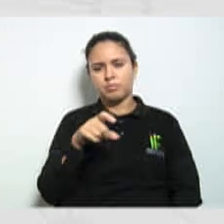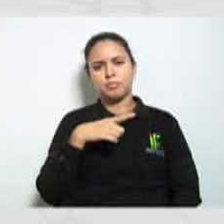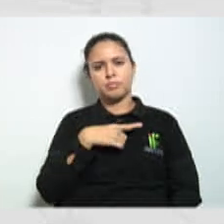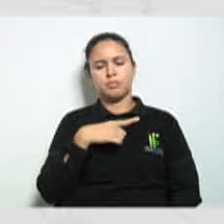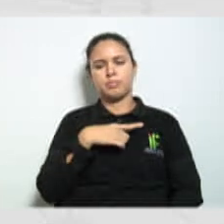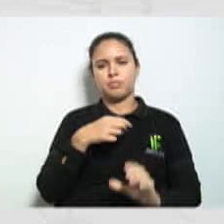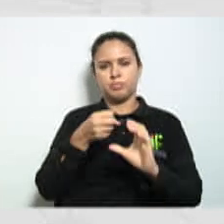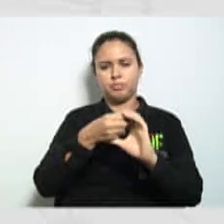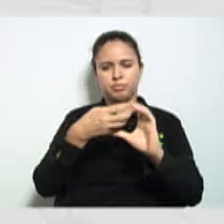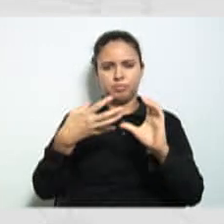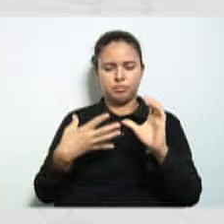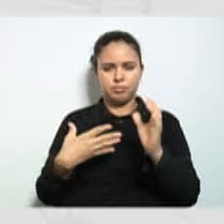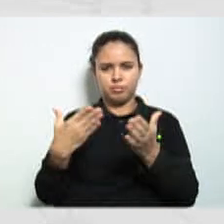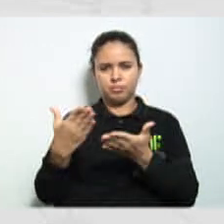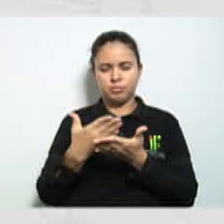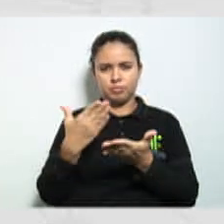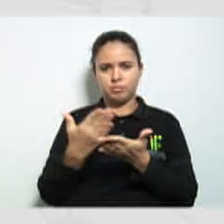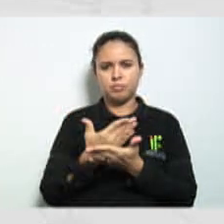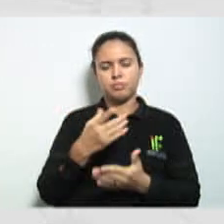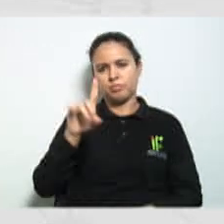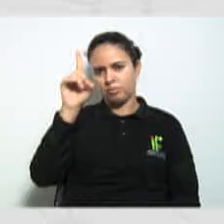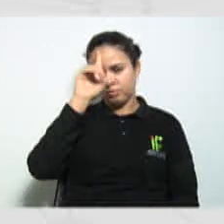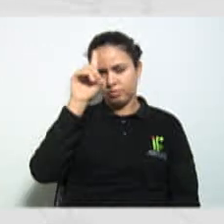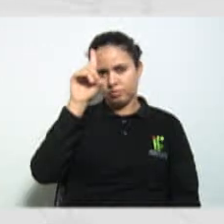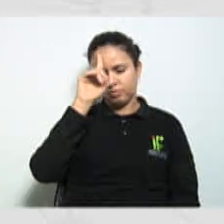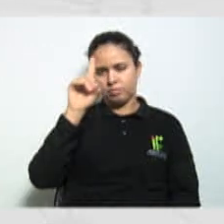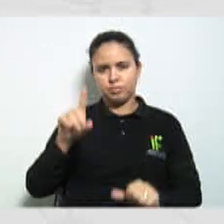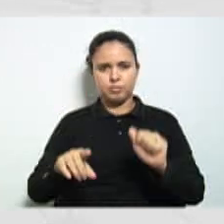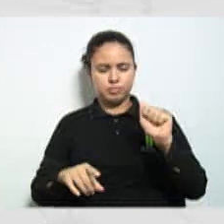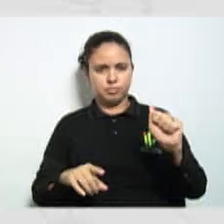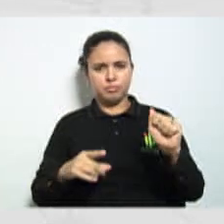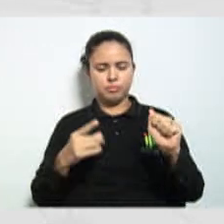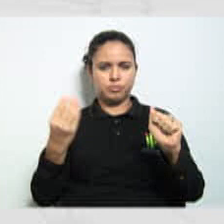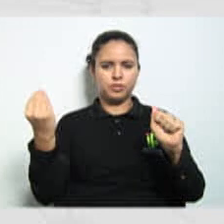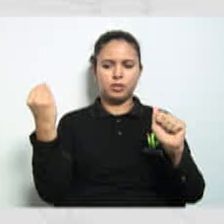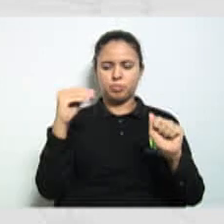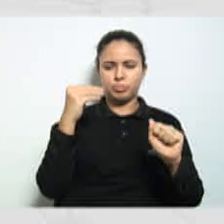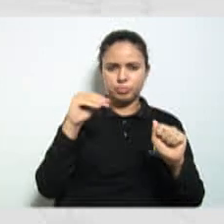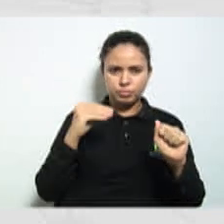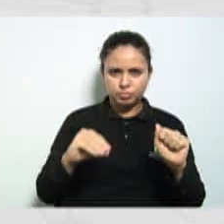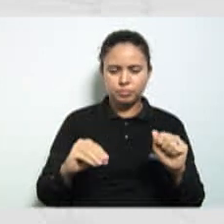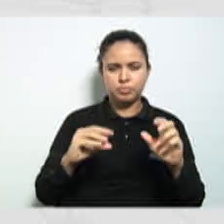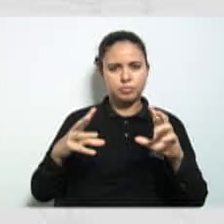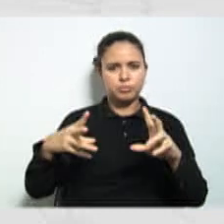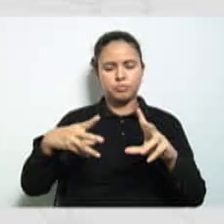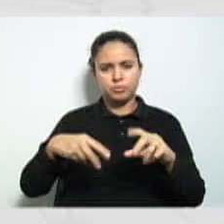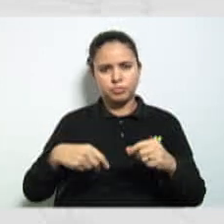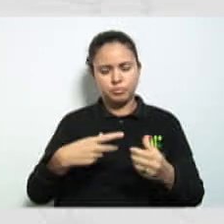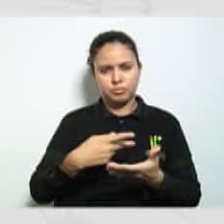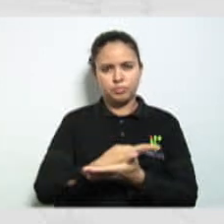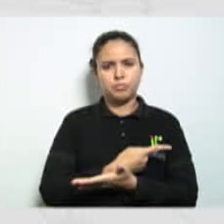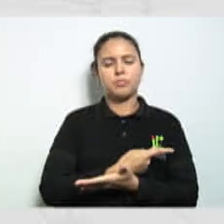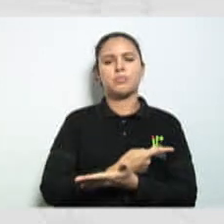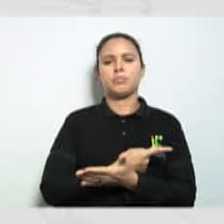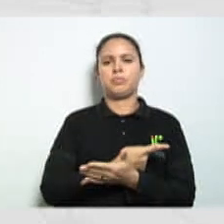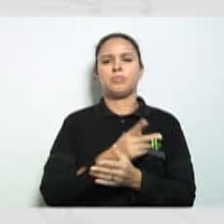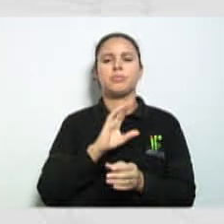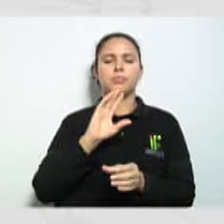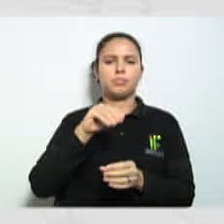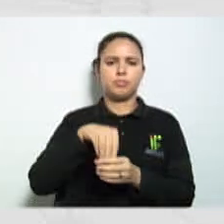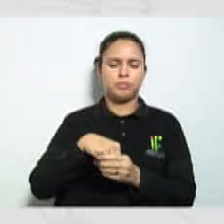do livro diário. Letra A. Registrar todos os fatos administrativos e atos relevantes ocorridos na